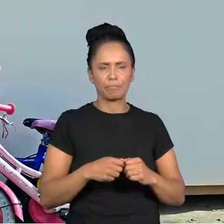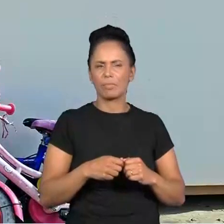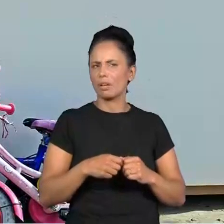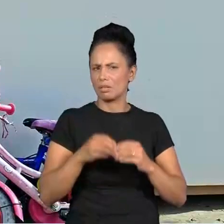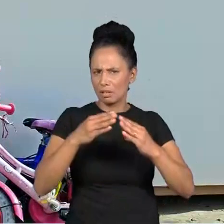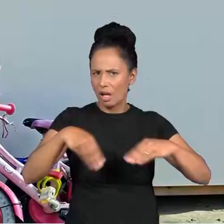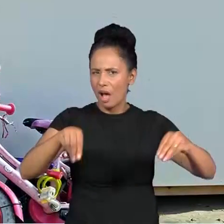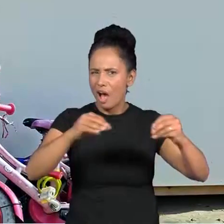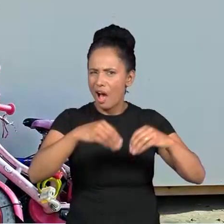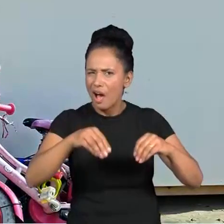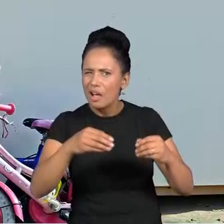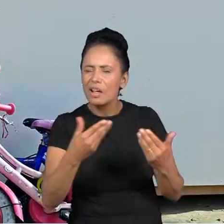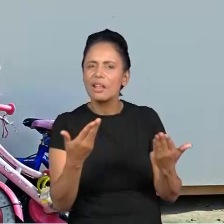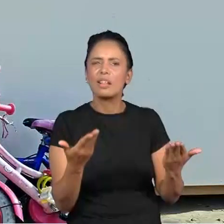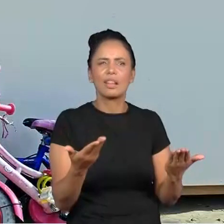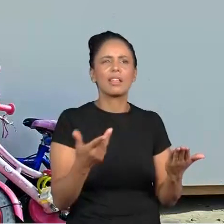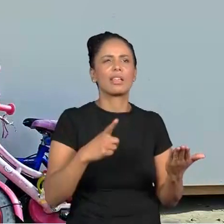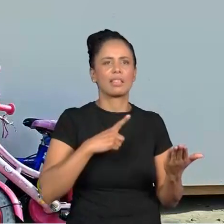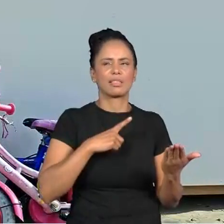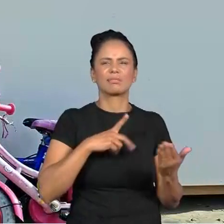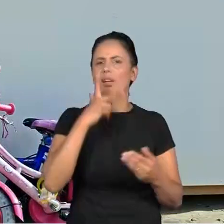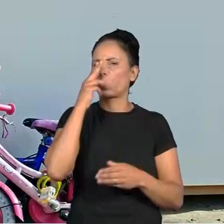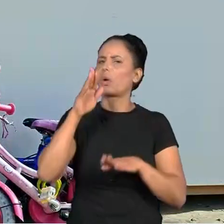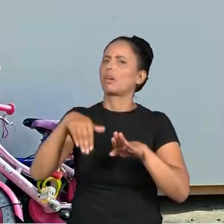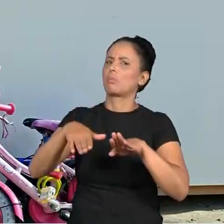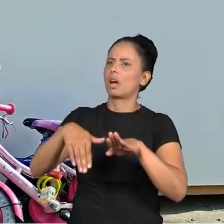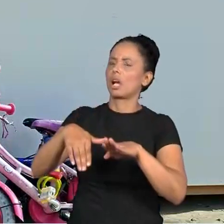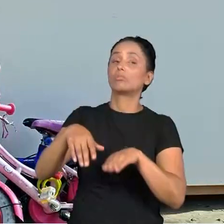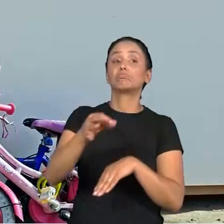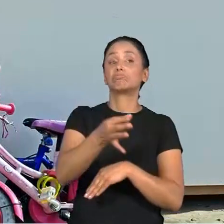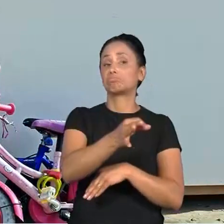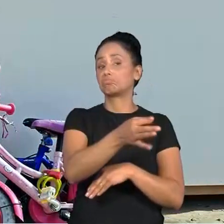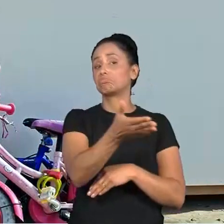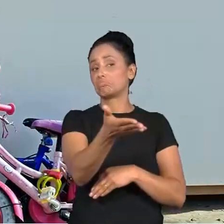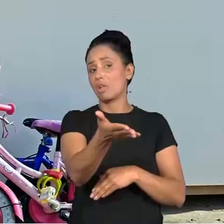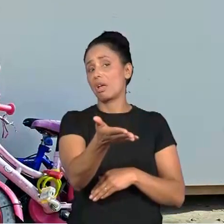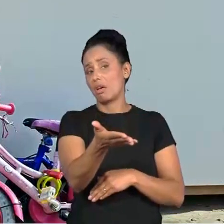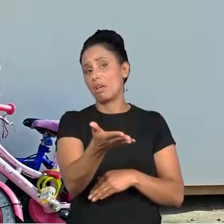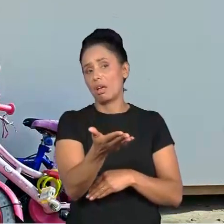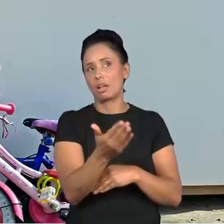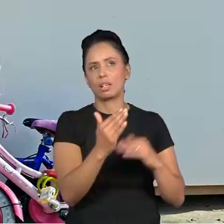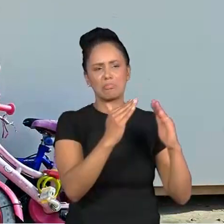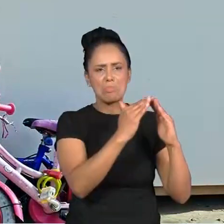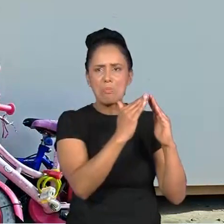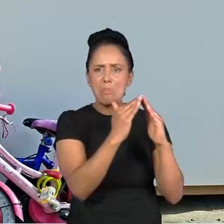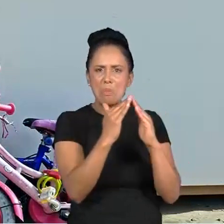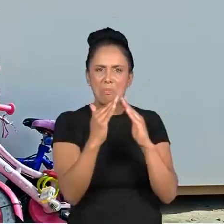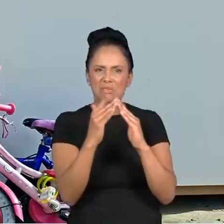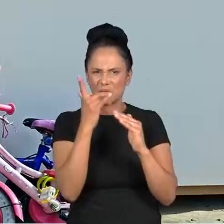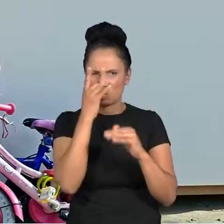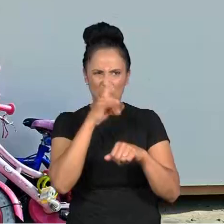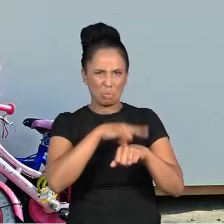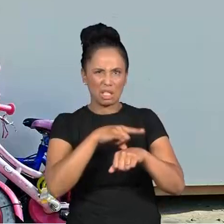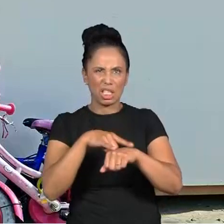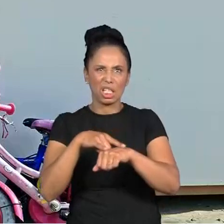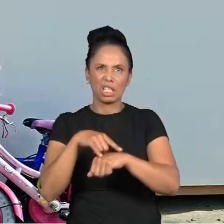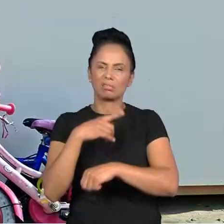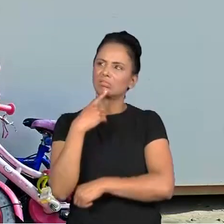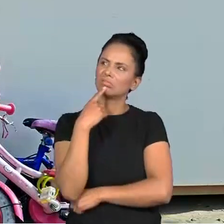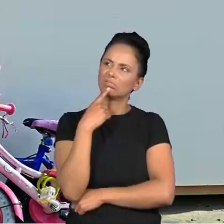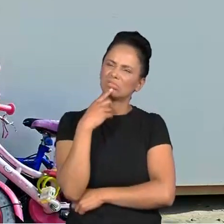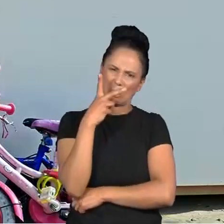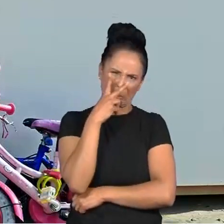areia, não é? Várias areias uma aí. Praia aí, né, professora? Sim, tem umas casinhas, talvez banheiros, não sei. Sim, parece